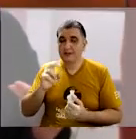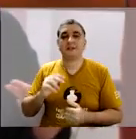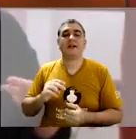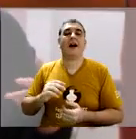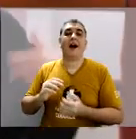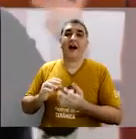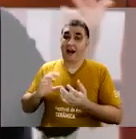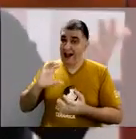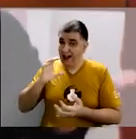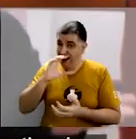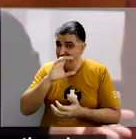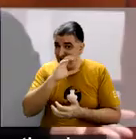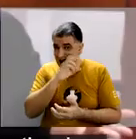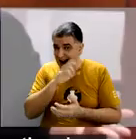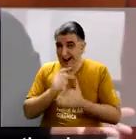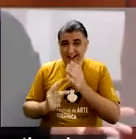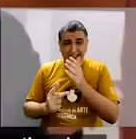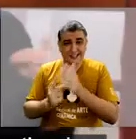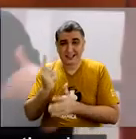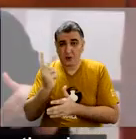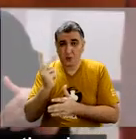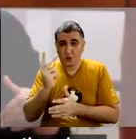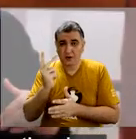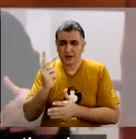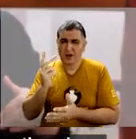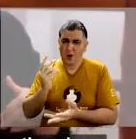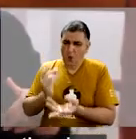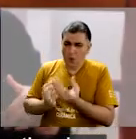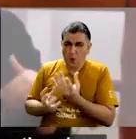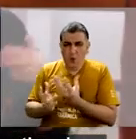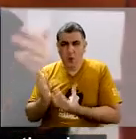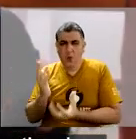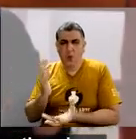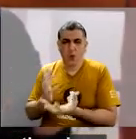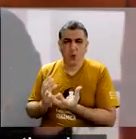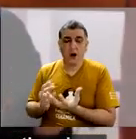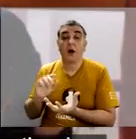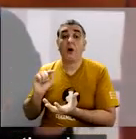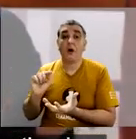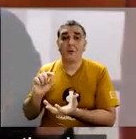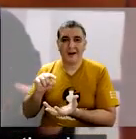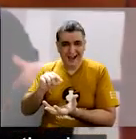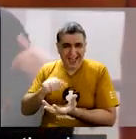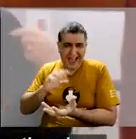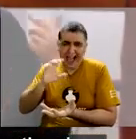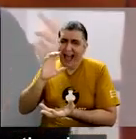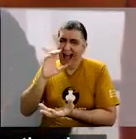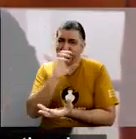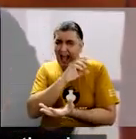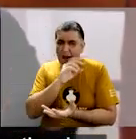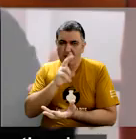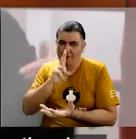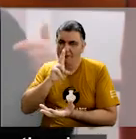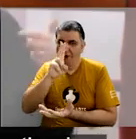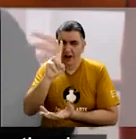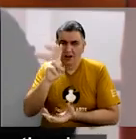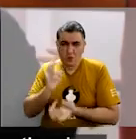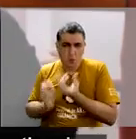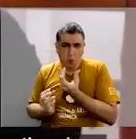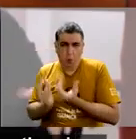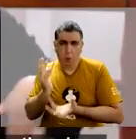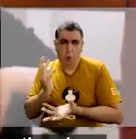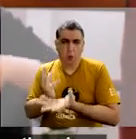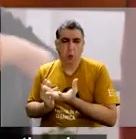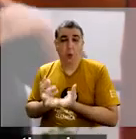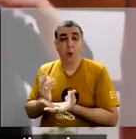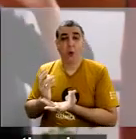o biscoito, a segunda queima que é o Haku. E consiste em quê? Em levar essa peça rapidamente,